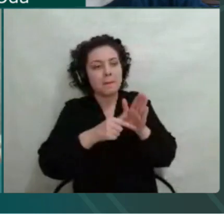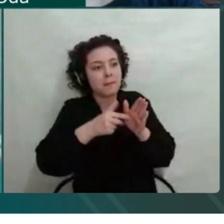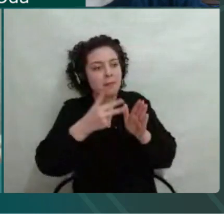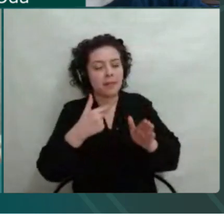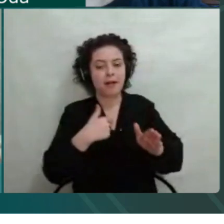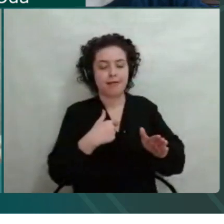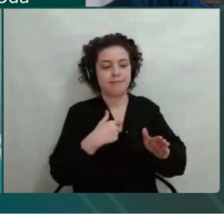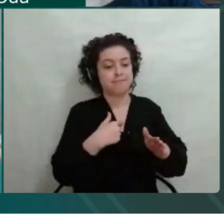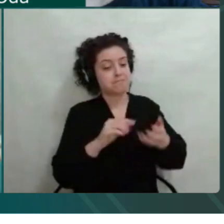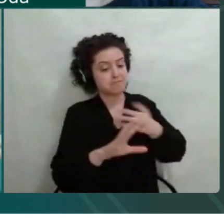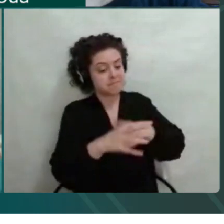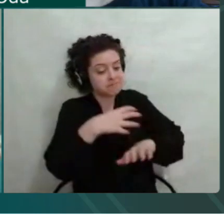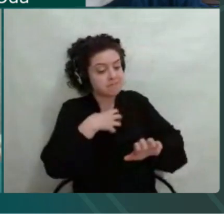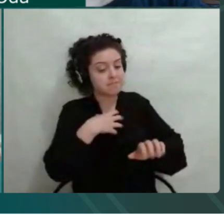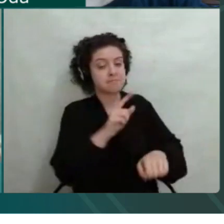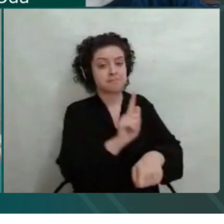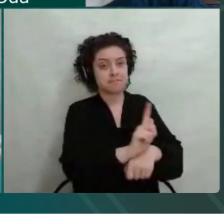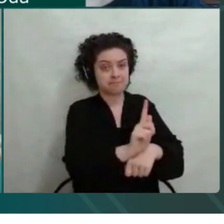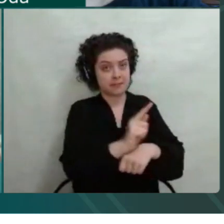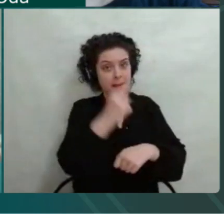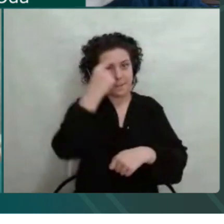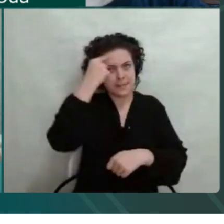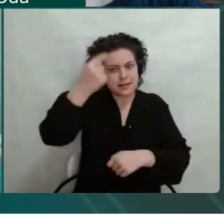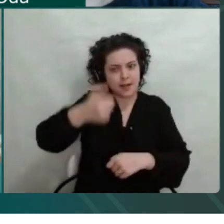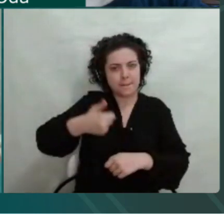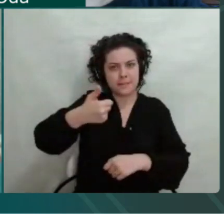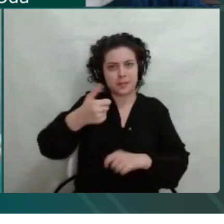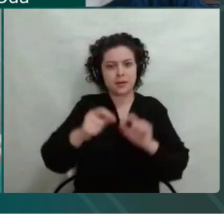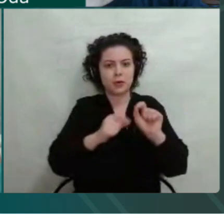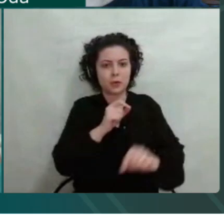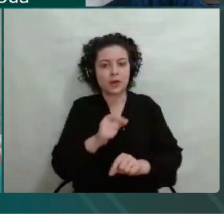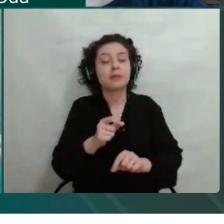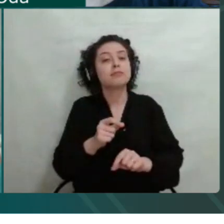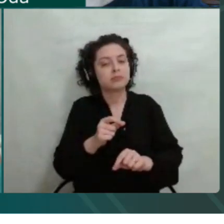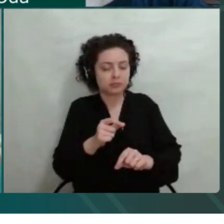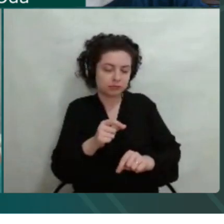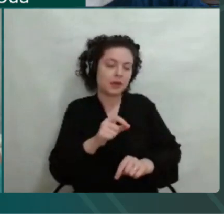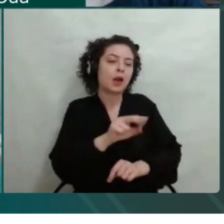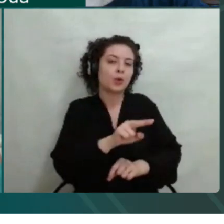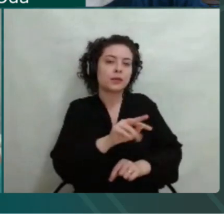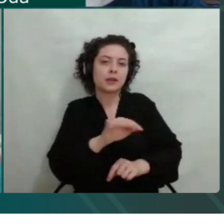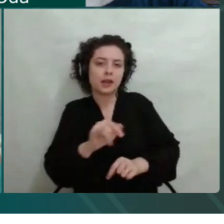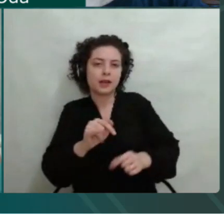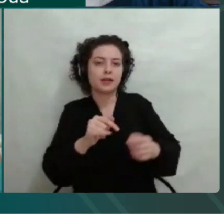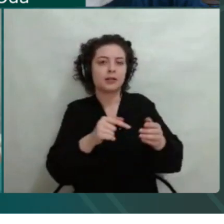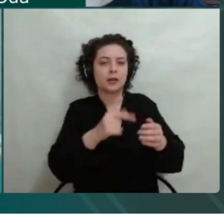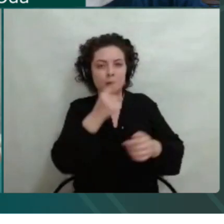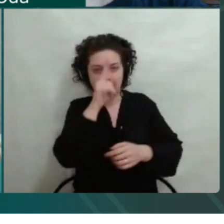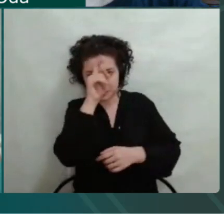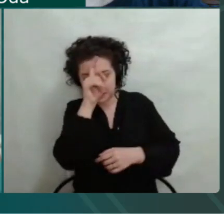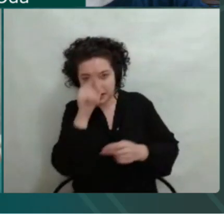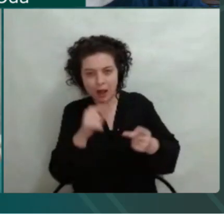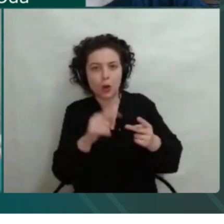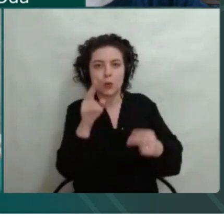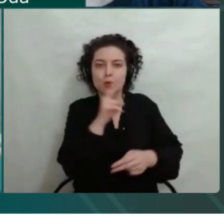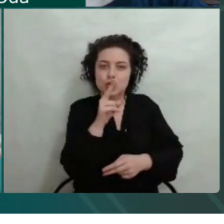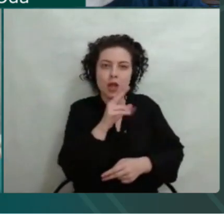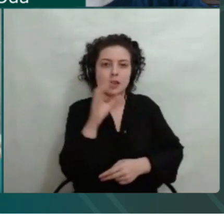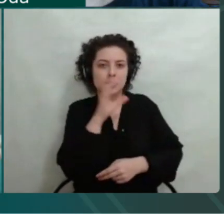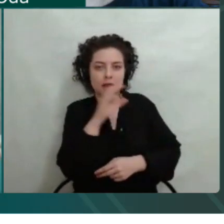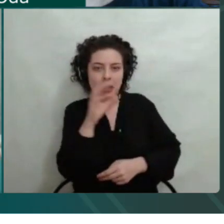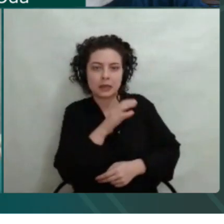gestores, claro que eu pensaria primeiro em suprir as UTIs, os hospitais, os atendimentos de urgência e emergência para essas